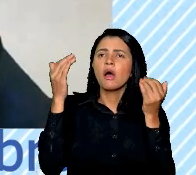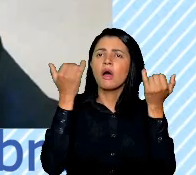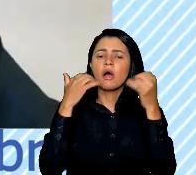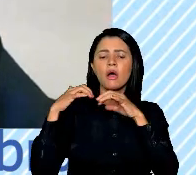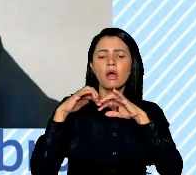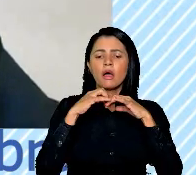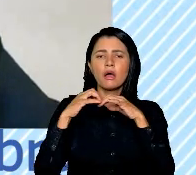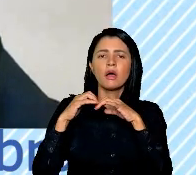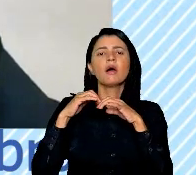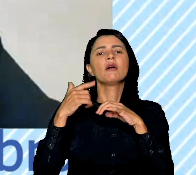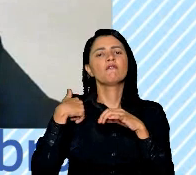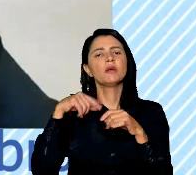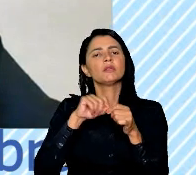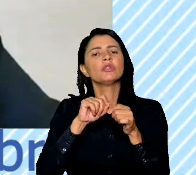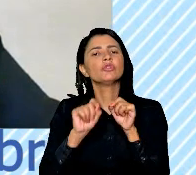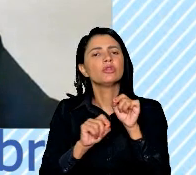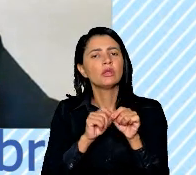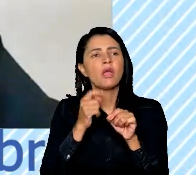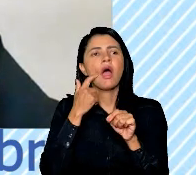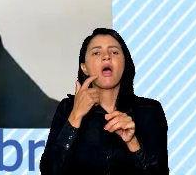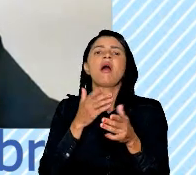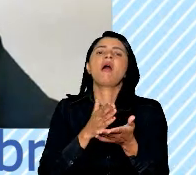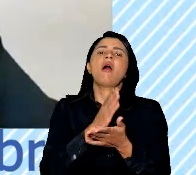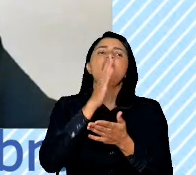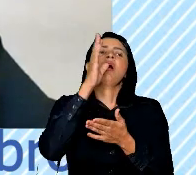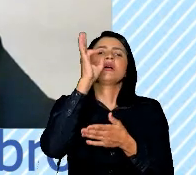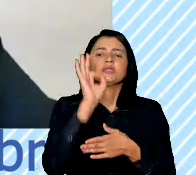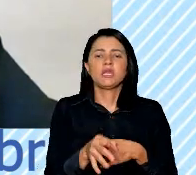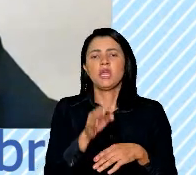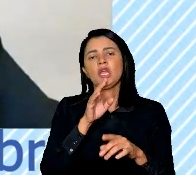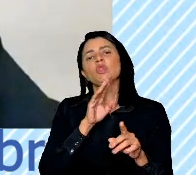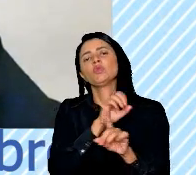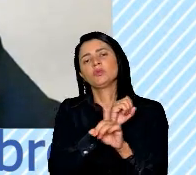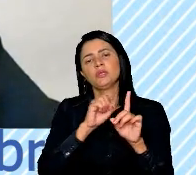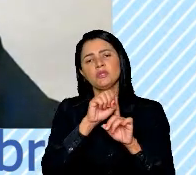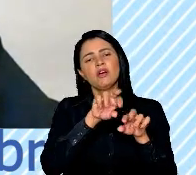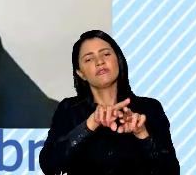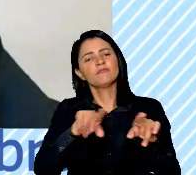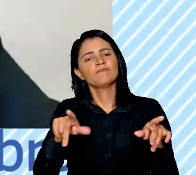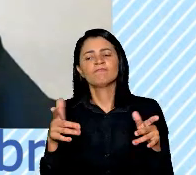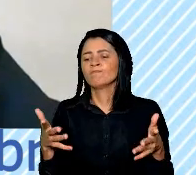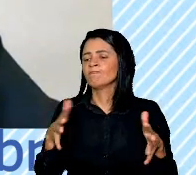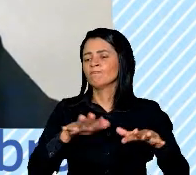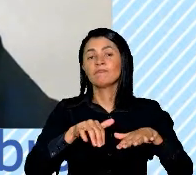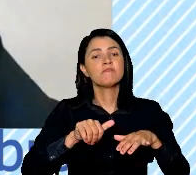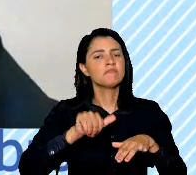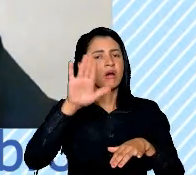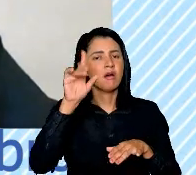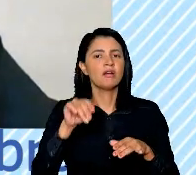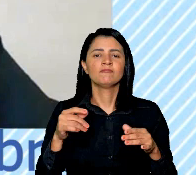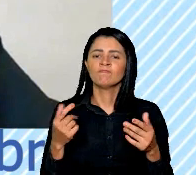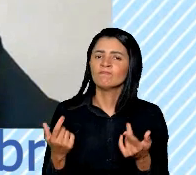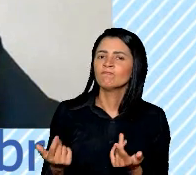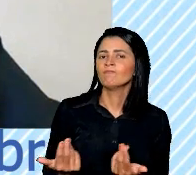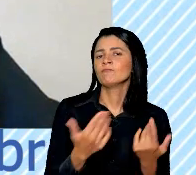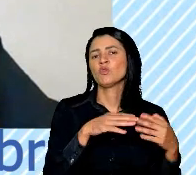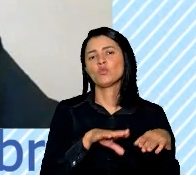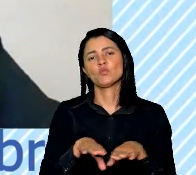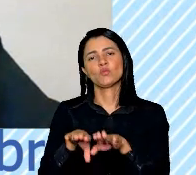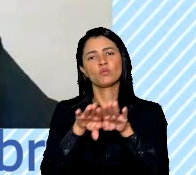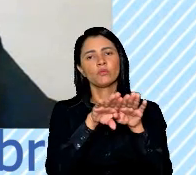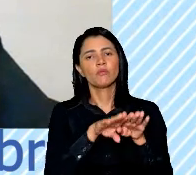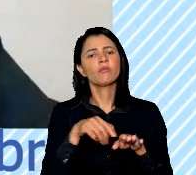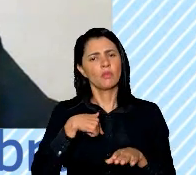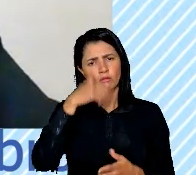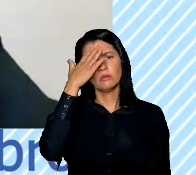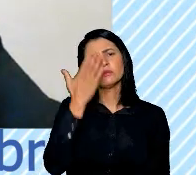nos coloquem na direção de uma sociedade mais plural, mais inclusiva, mais igualitária. Eu realmente acredito,